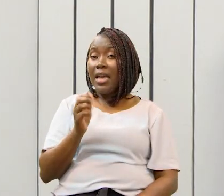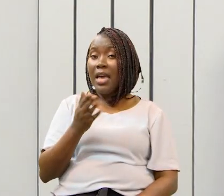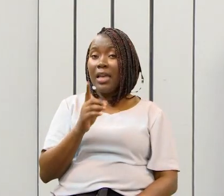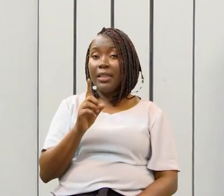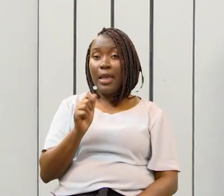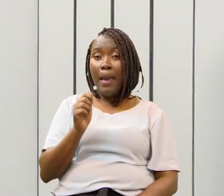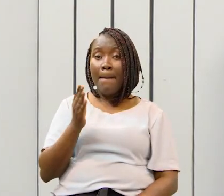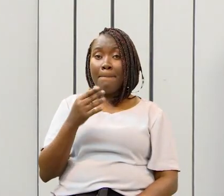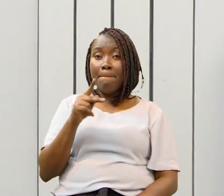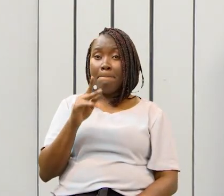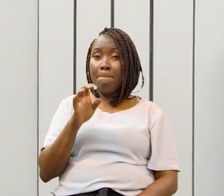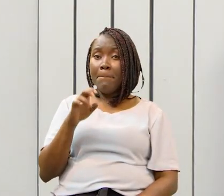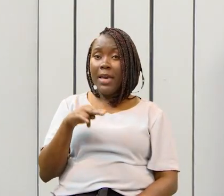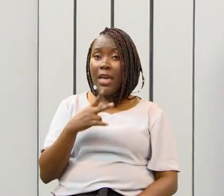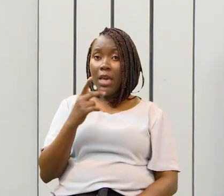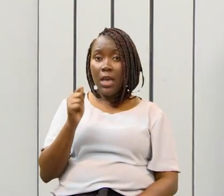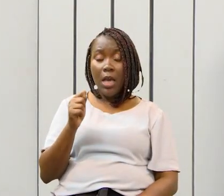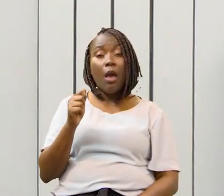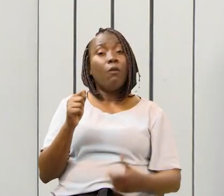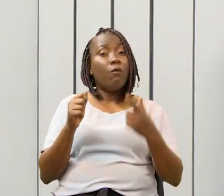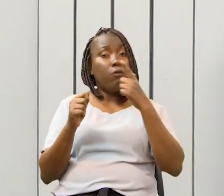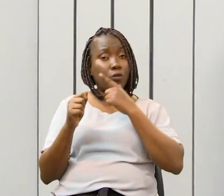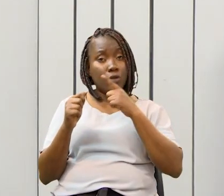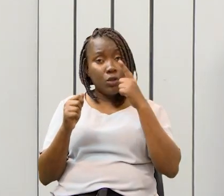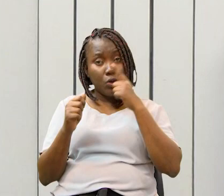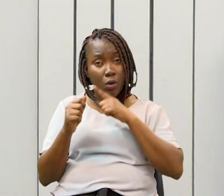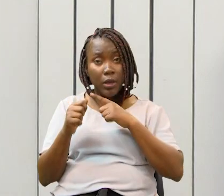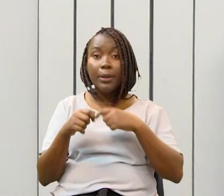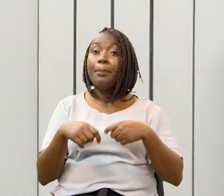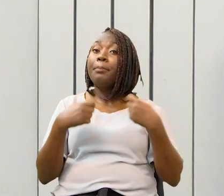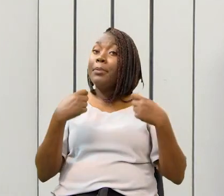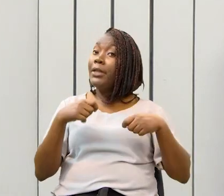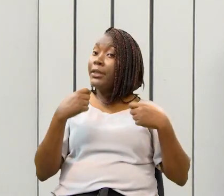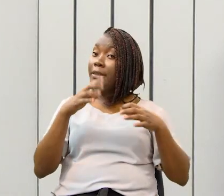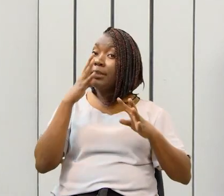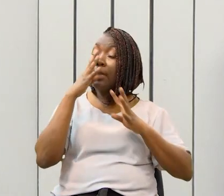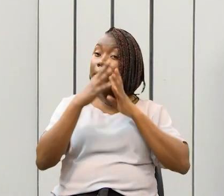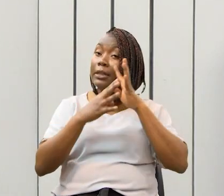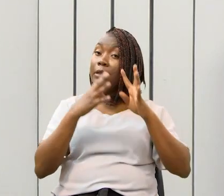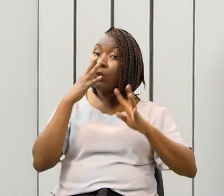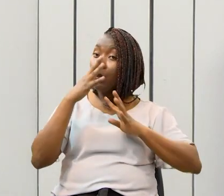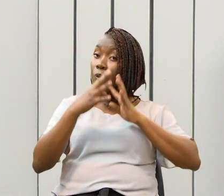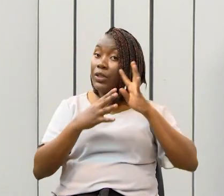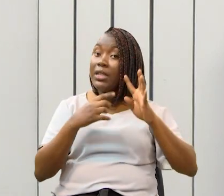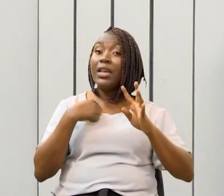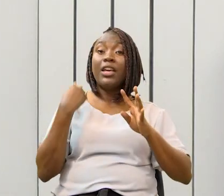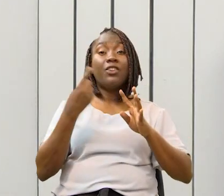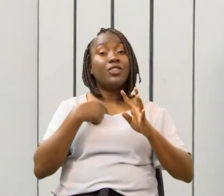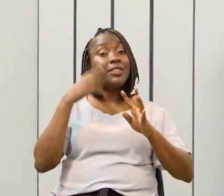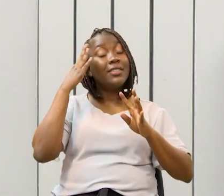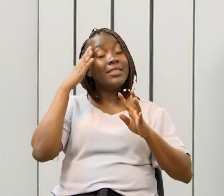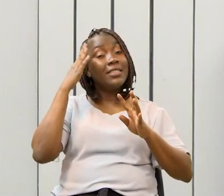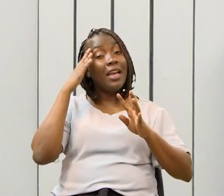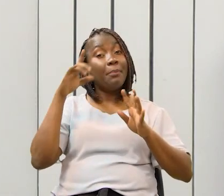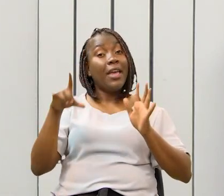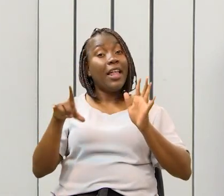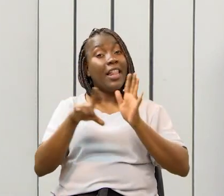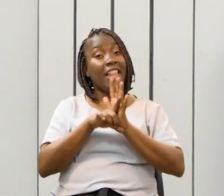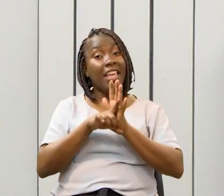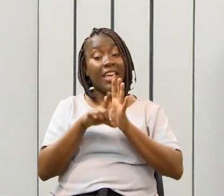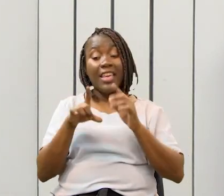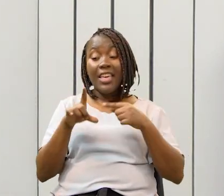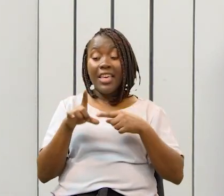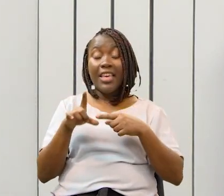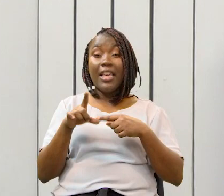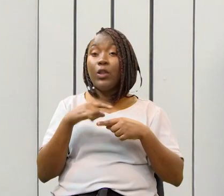lei que funciona. É uma lei que também precisa da denúncia. E a gente sabe que a Maria da Penha,